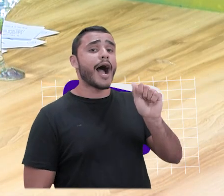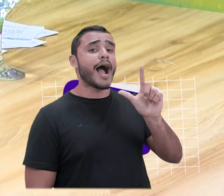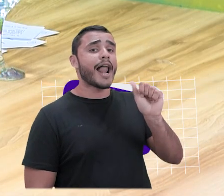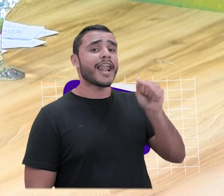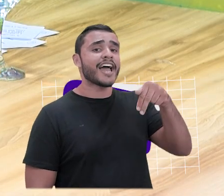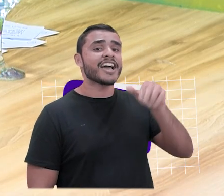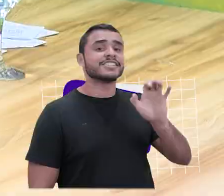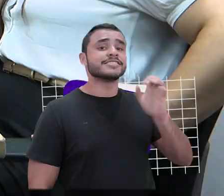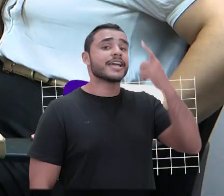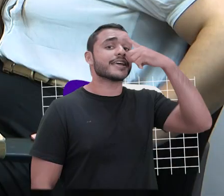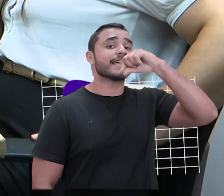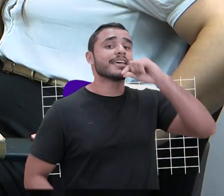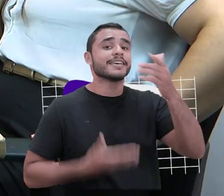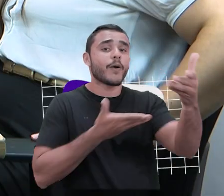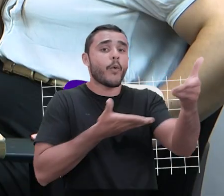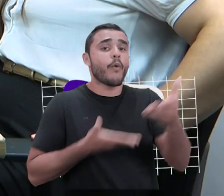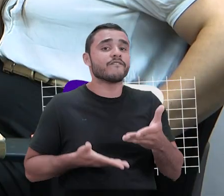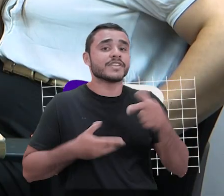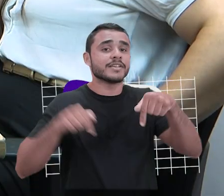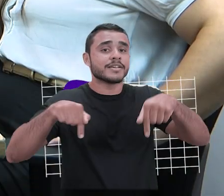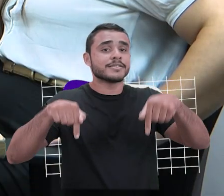para inspirar pessoas também.